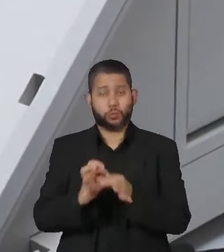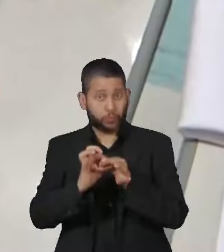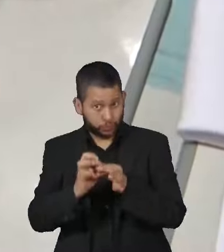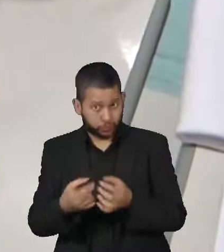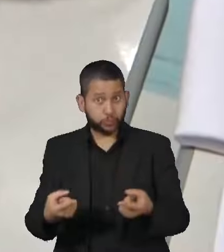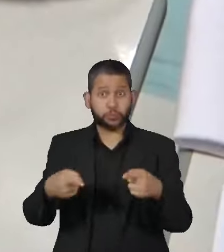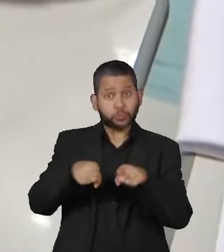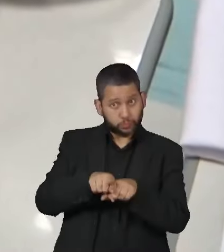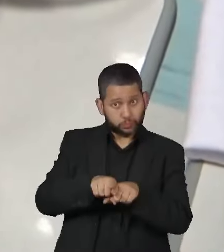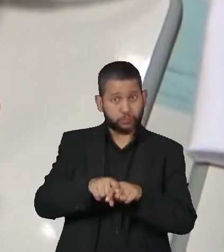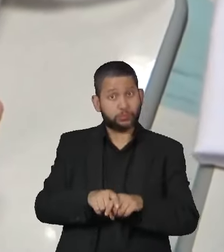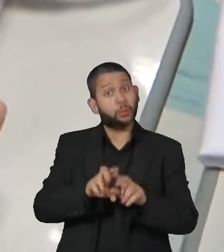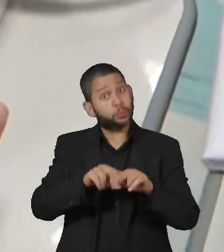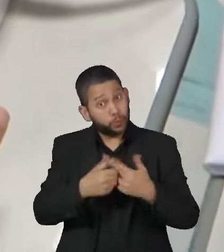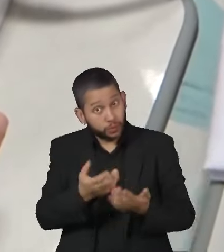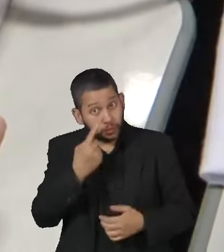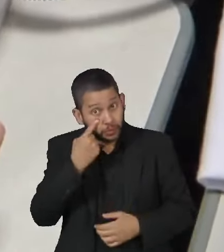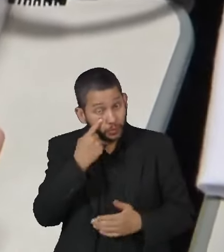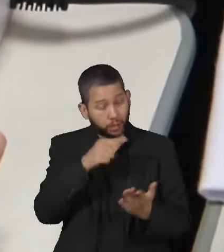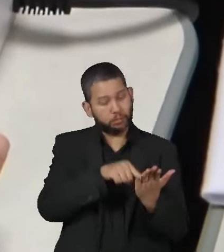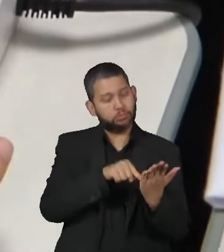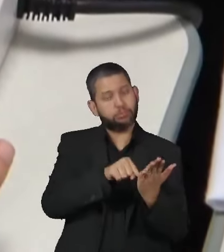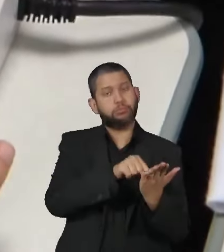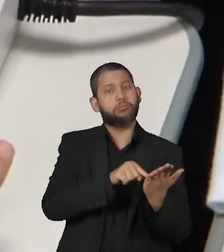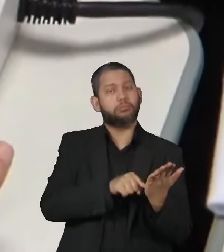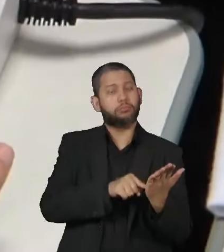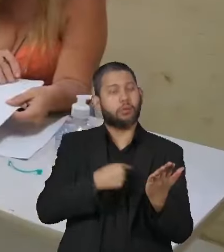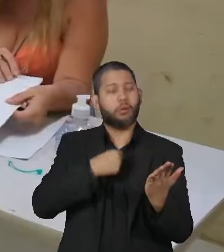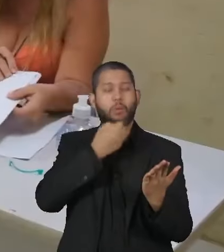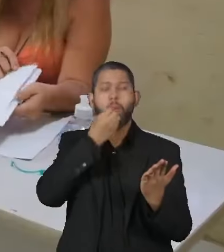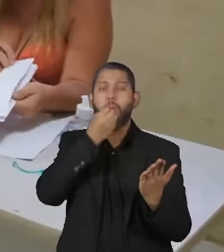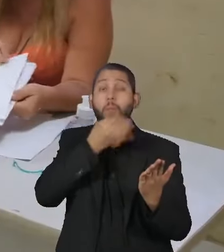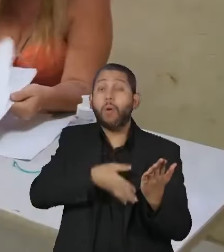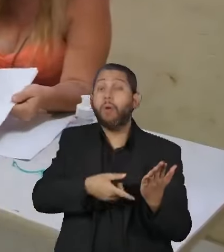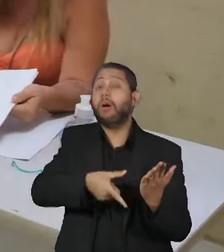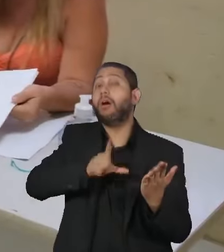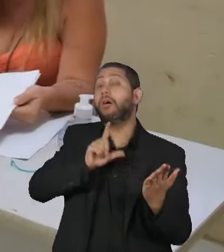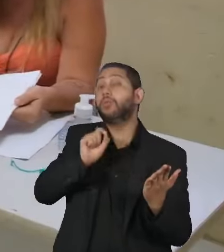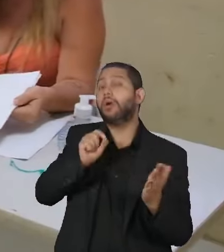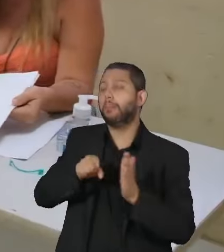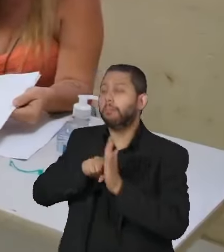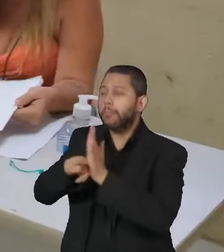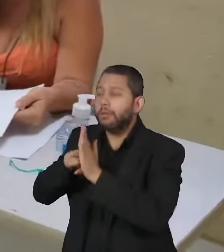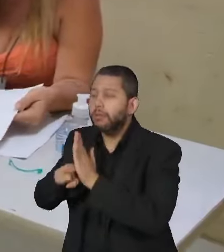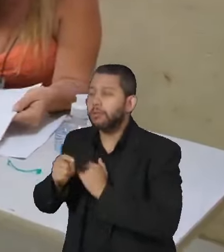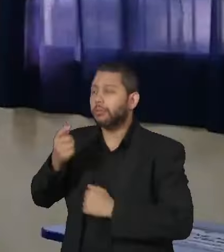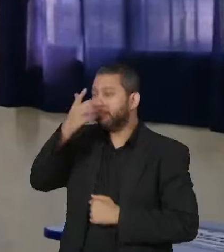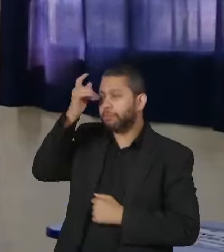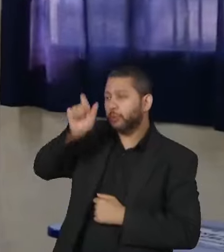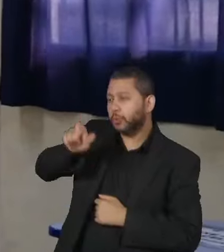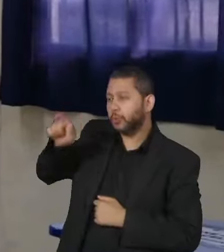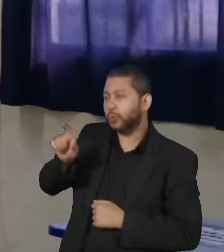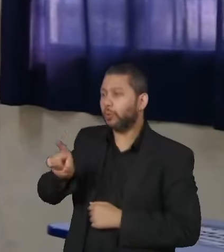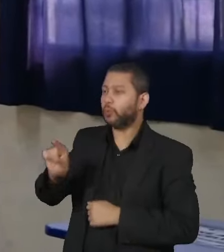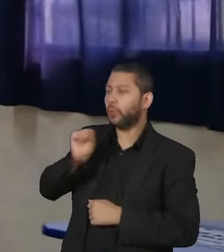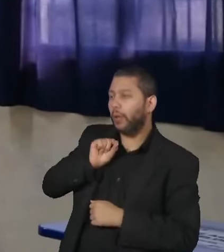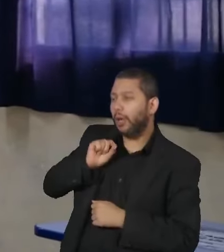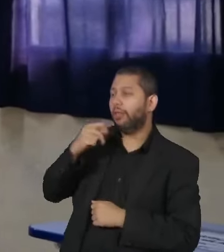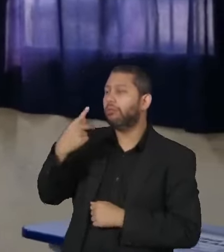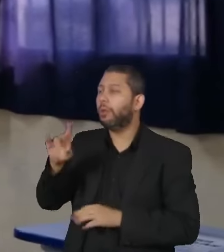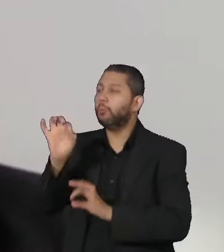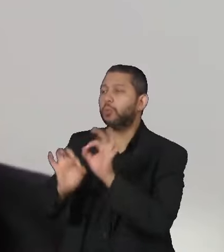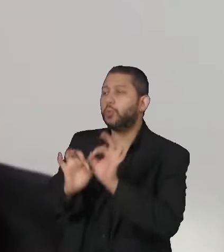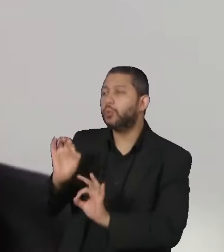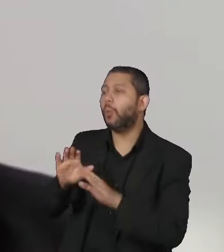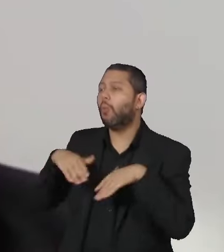por isso continua valendo a boa e necessária pesquisa sobre o projeto de governo de